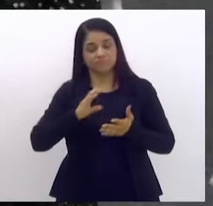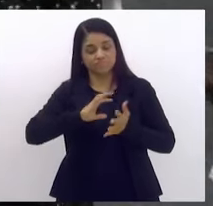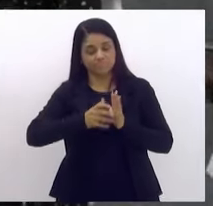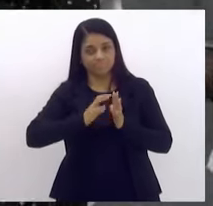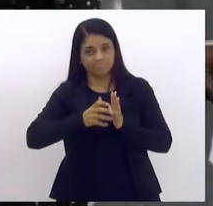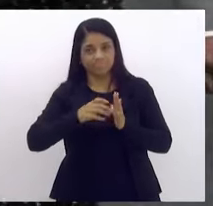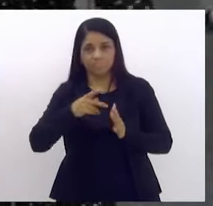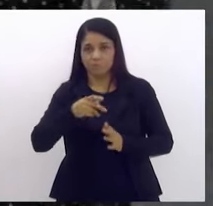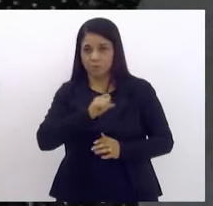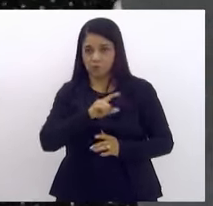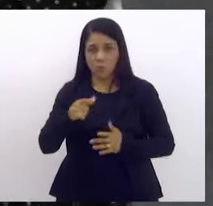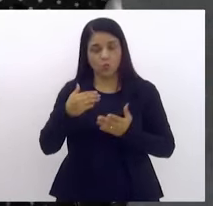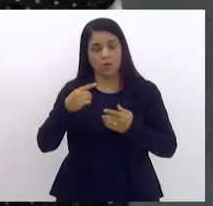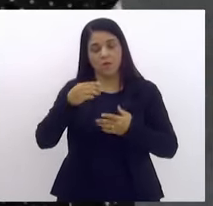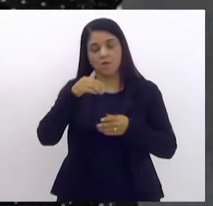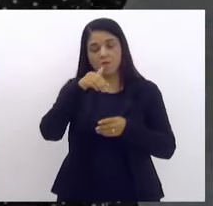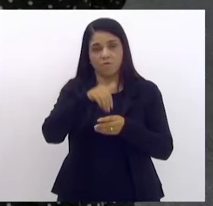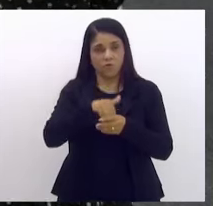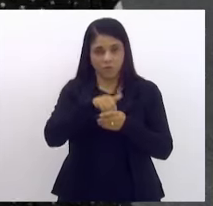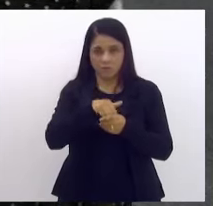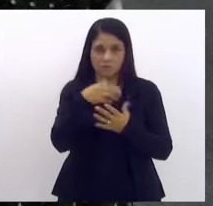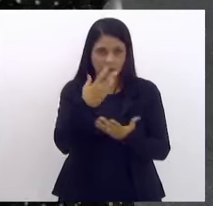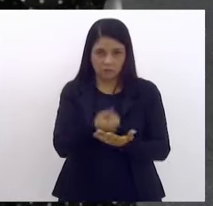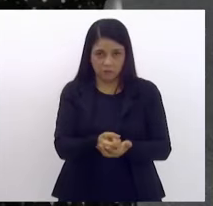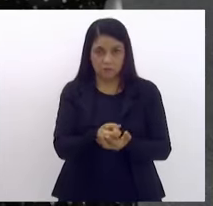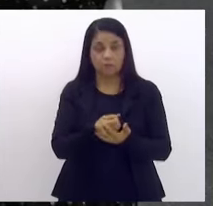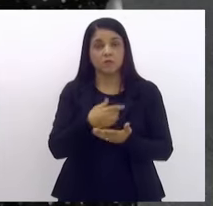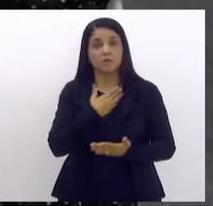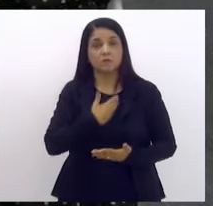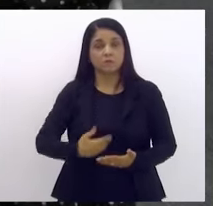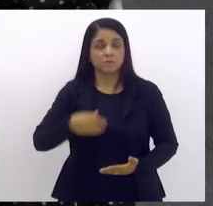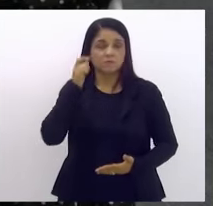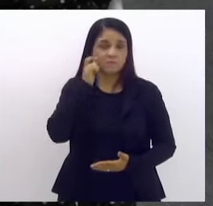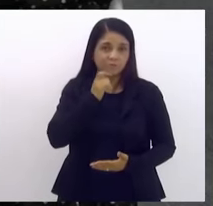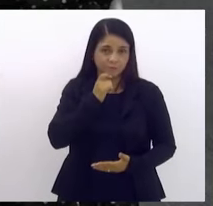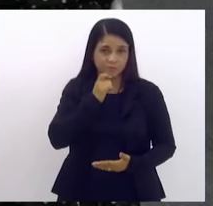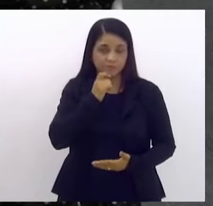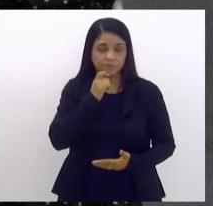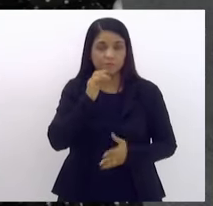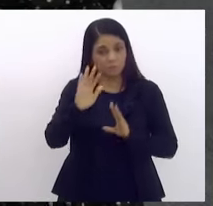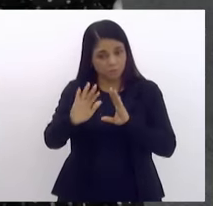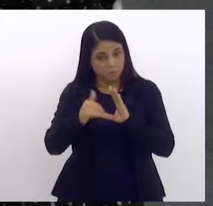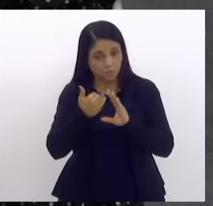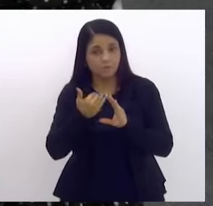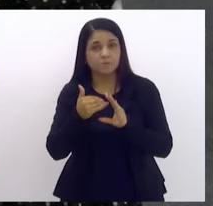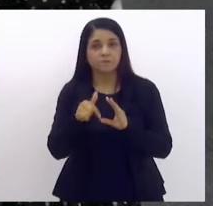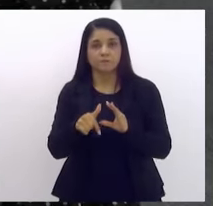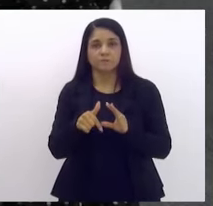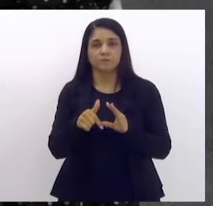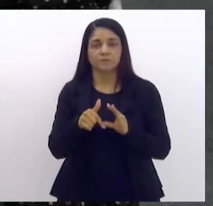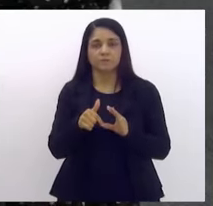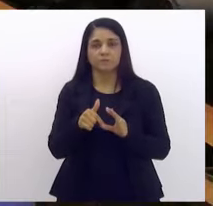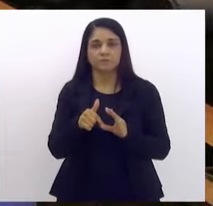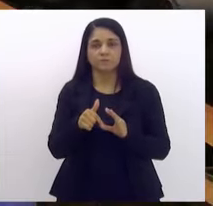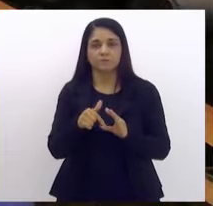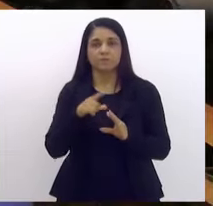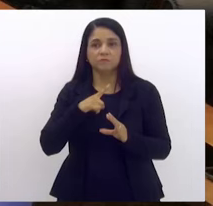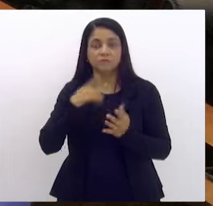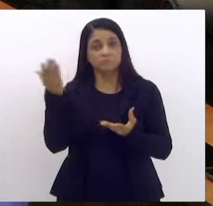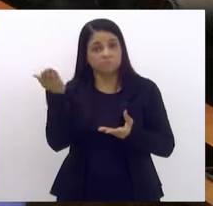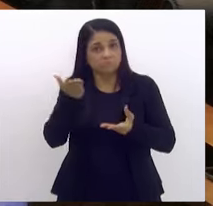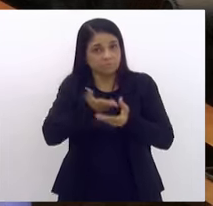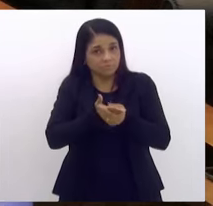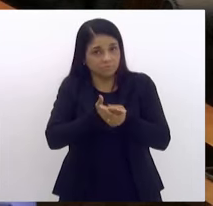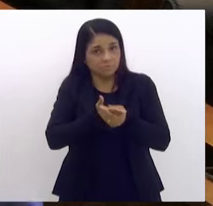votando favorável, também é porque o Cláudio Castro, na verdade, mandou essa mensagem porque há uma ação